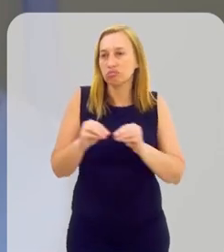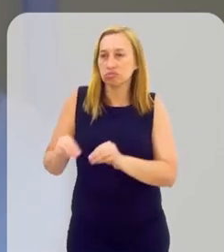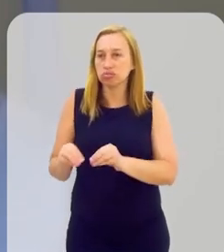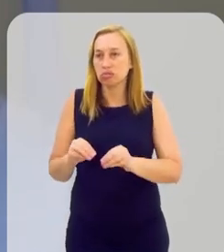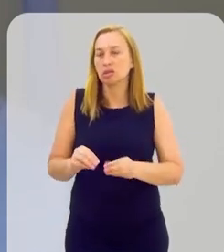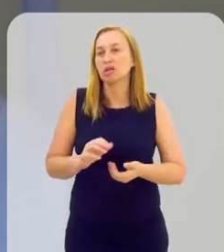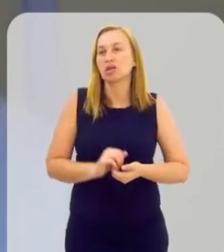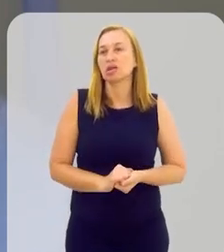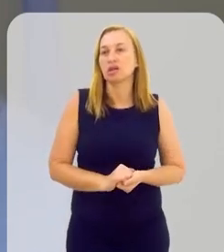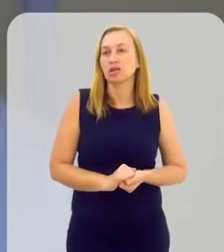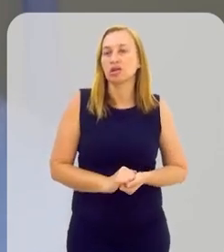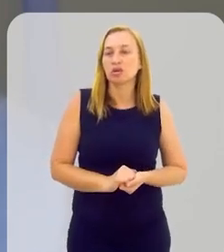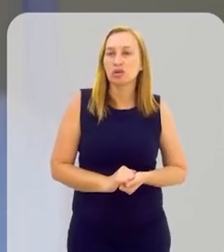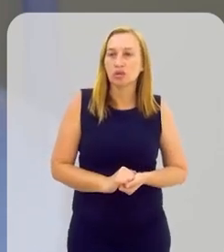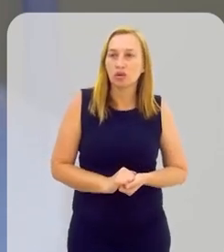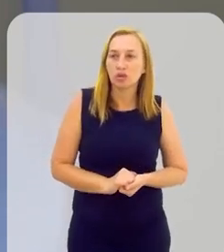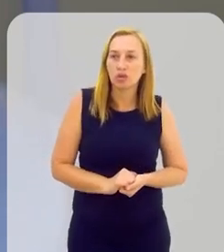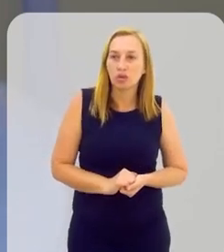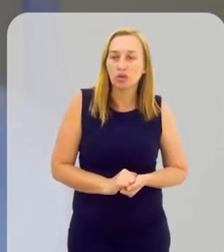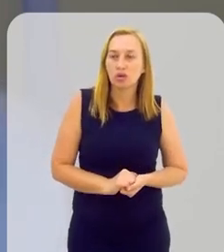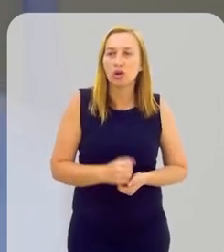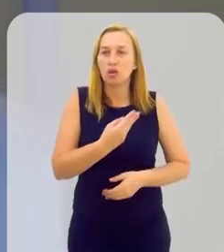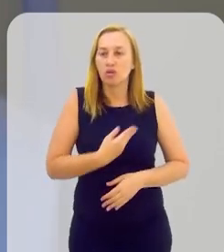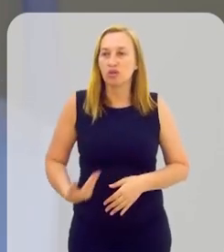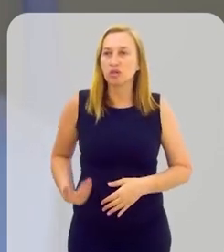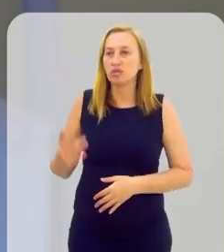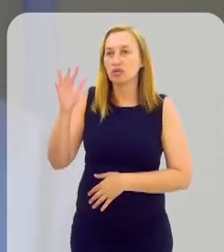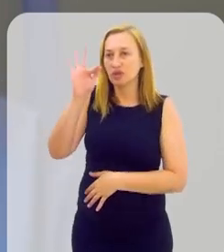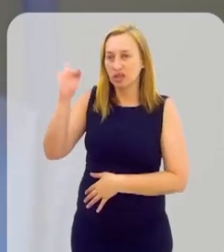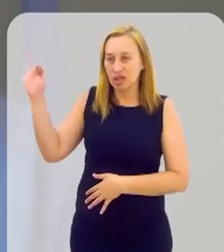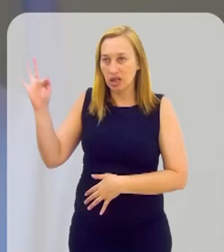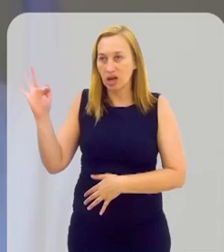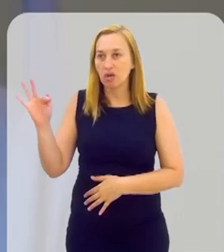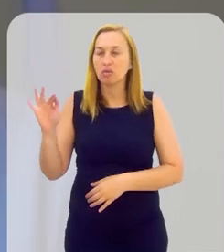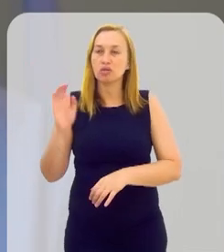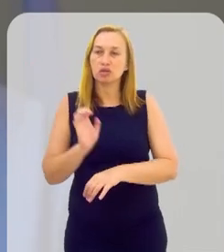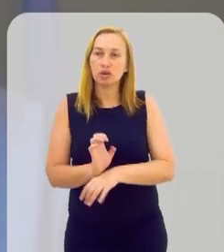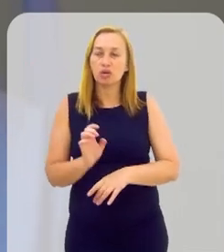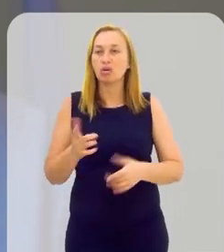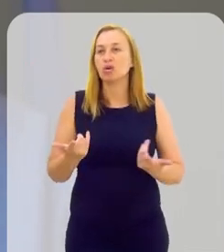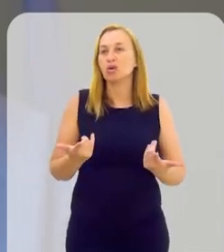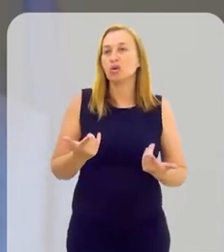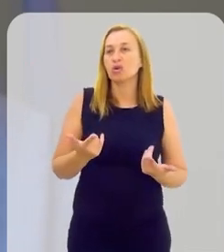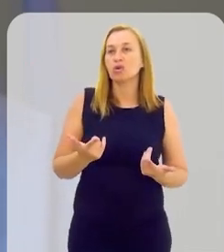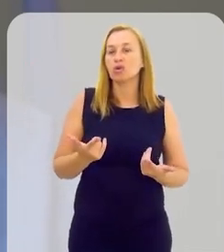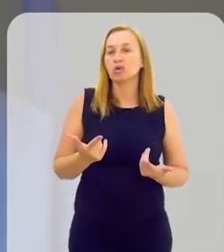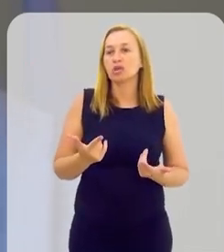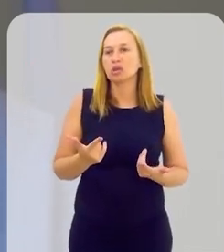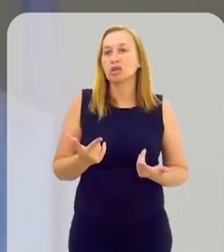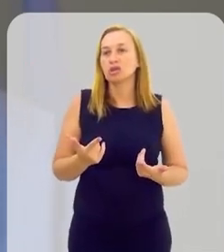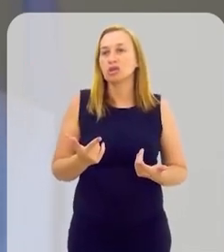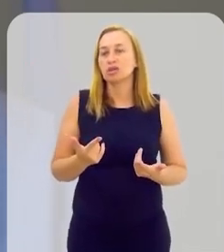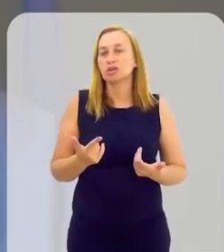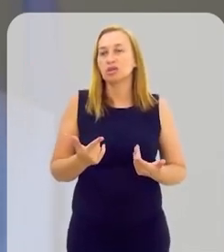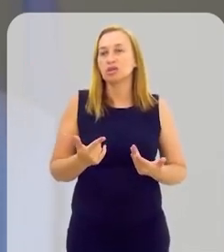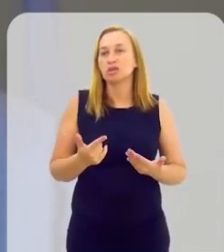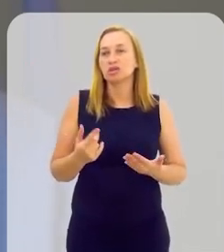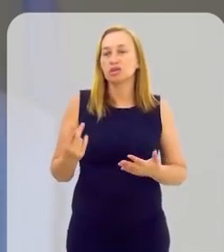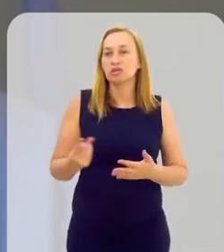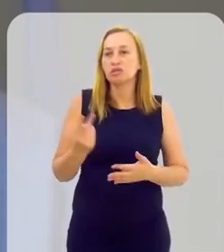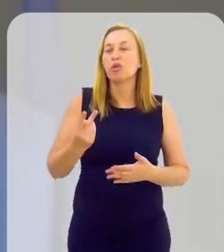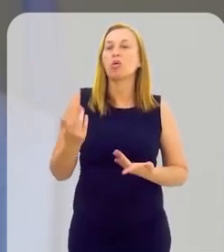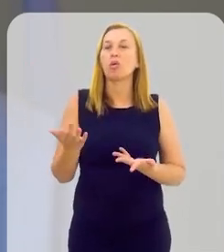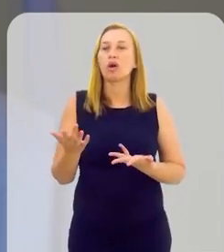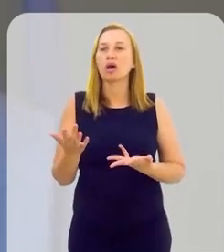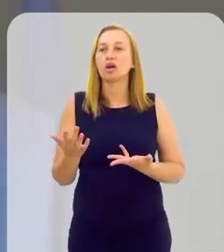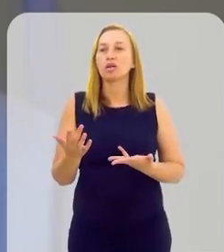A questão da transição sucessória, tanto no Estado quanto no governo federal, nos dá uma perspectiva um pouco